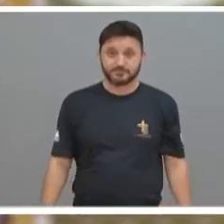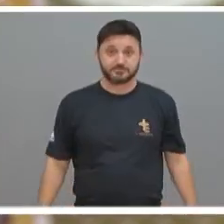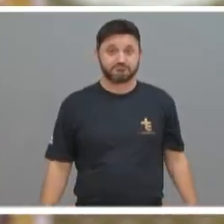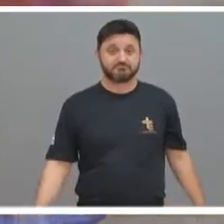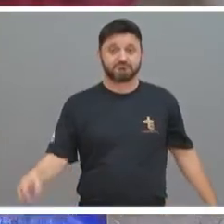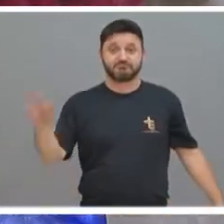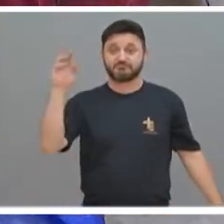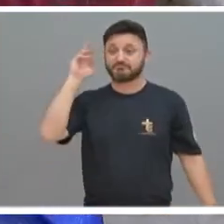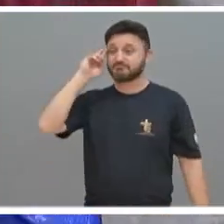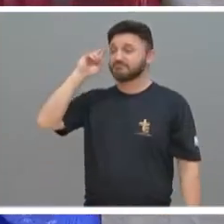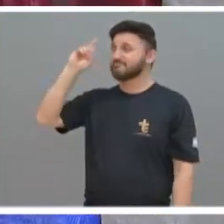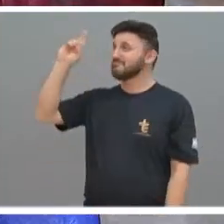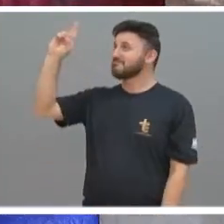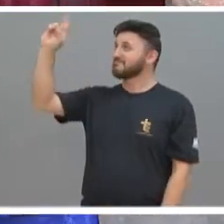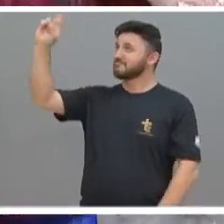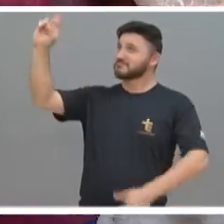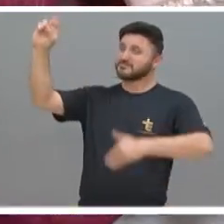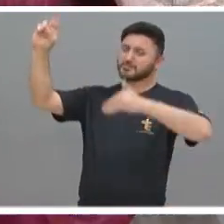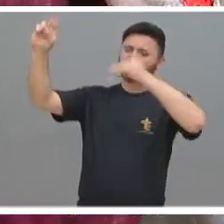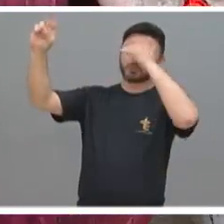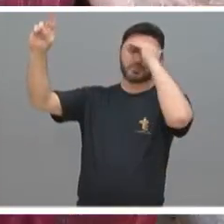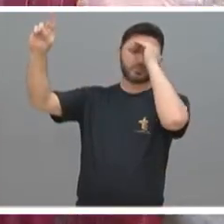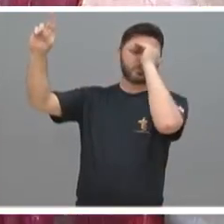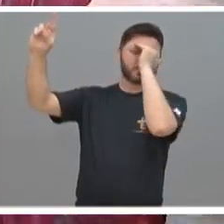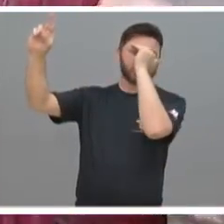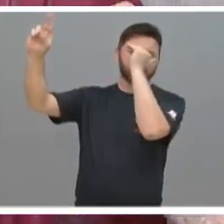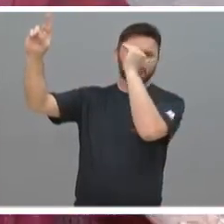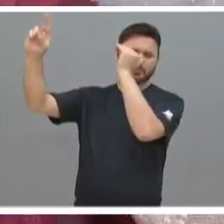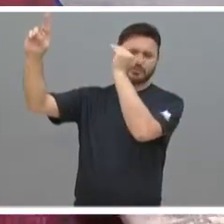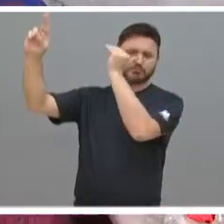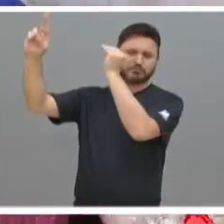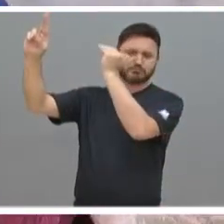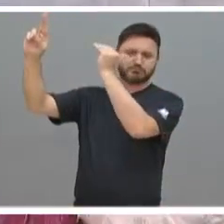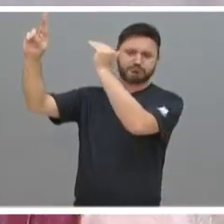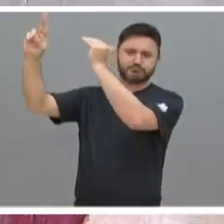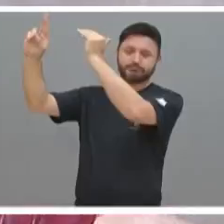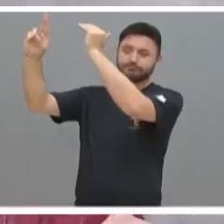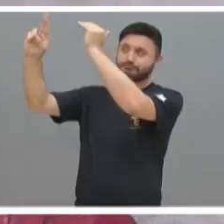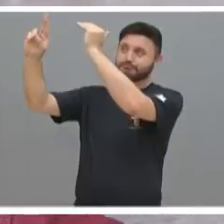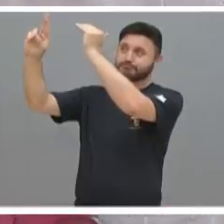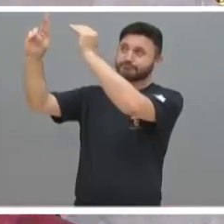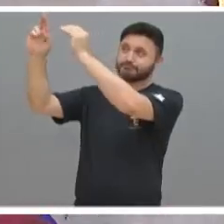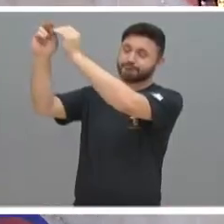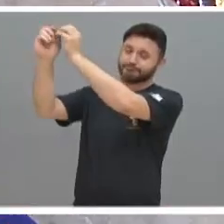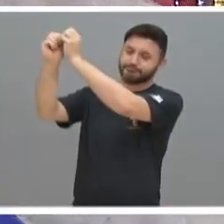vivos, andarei na presença de